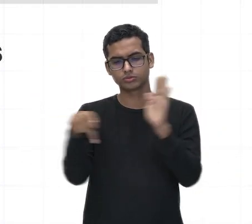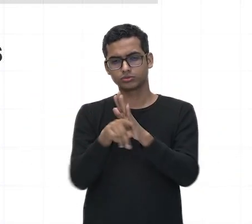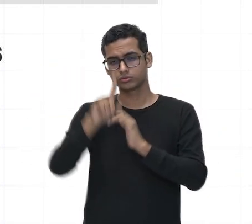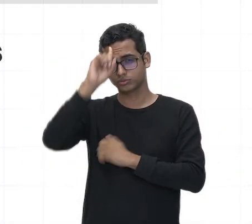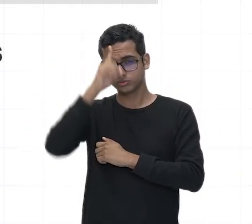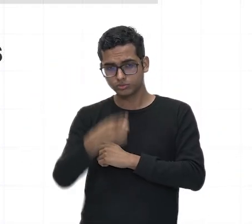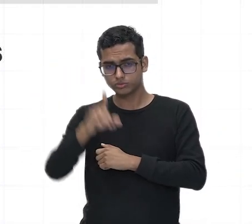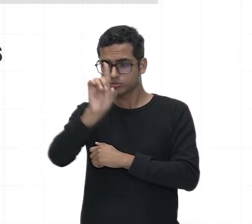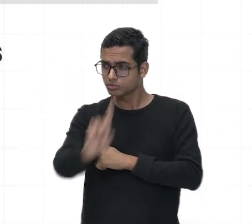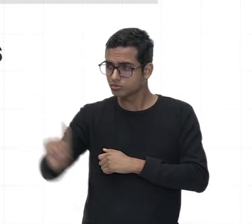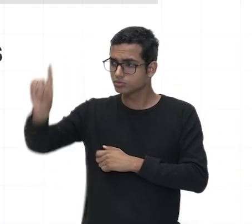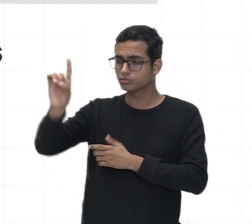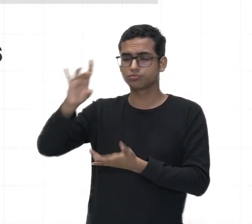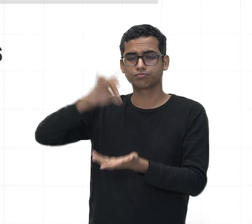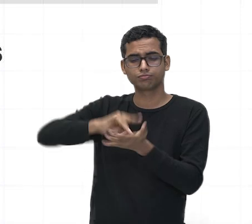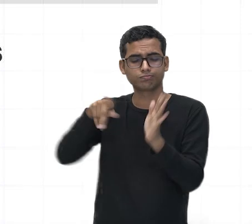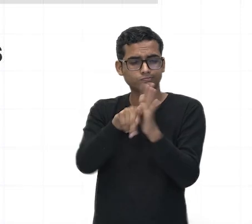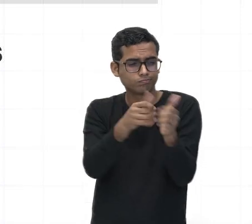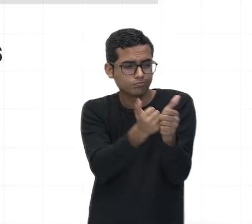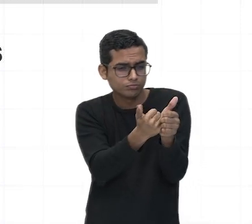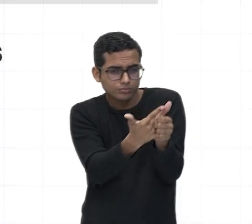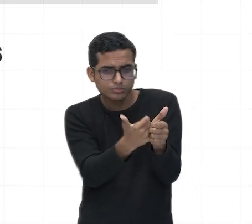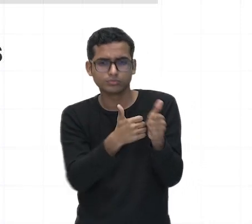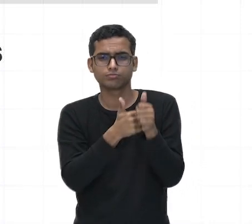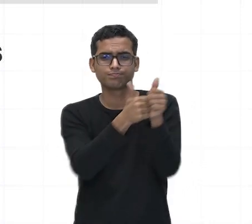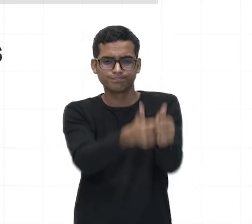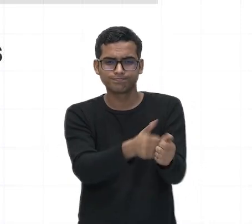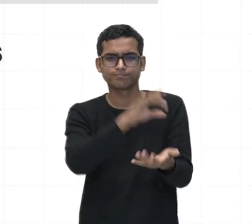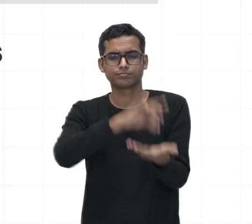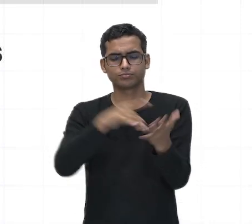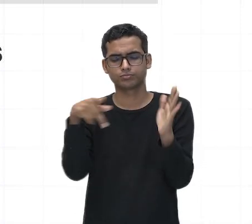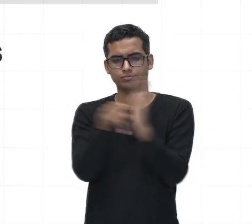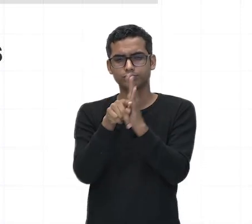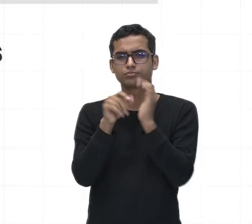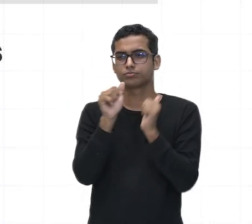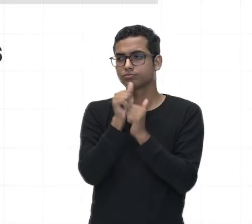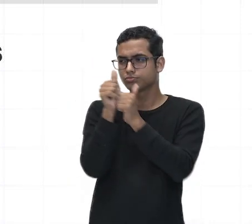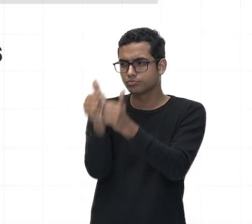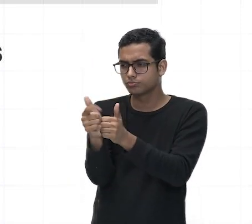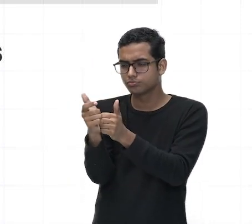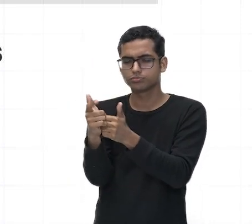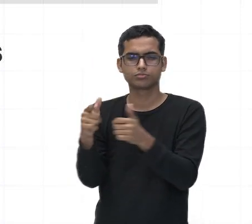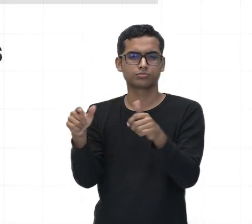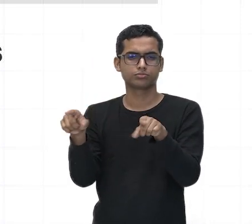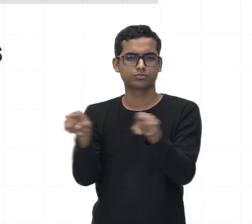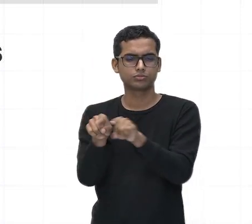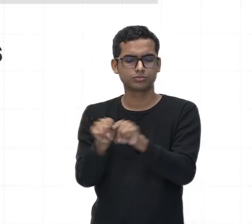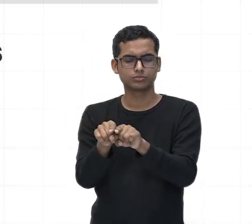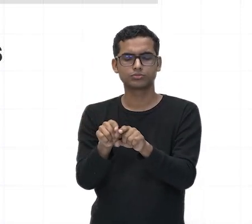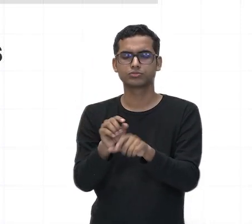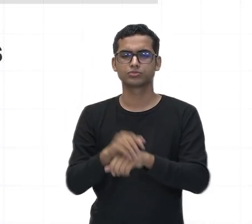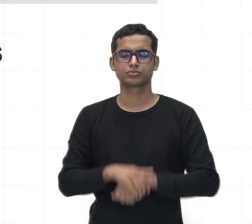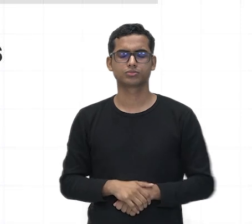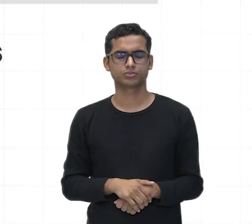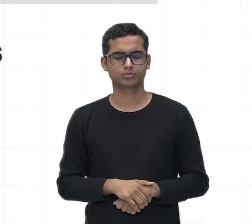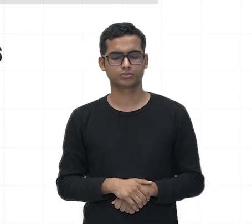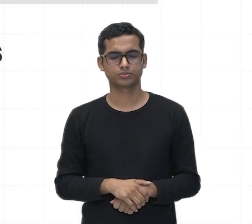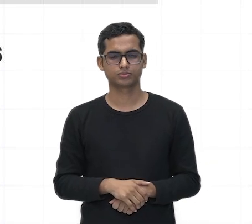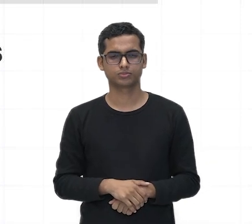os seus discípulos, para os seus seguidores. Né?